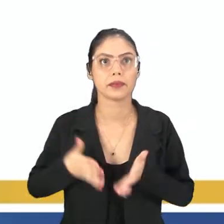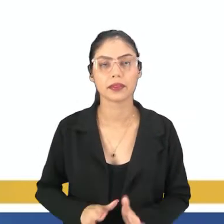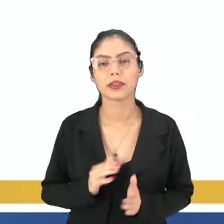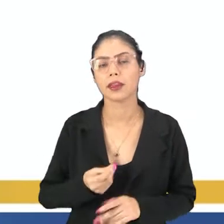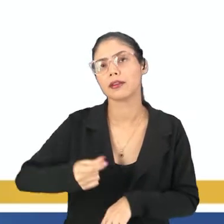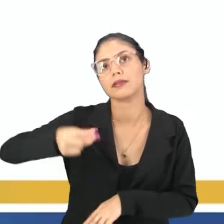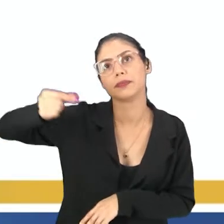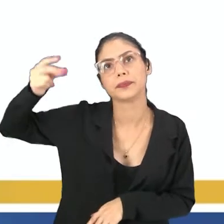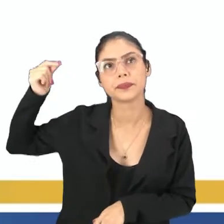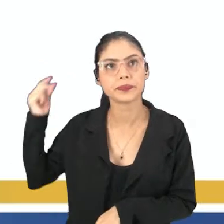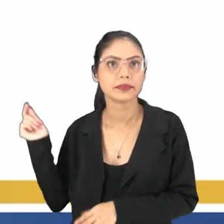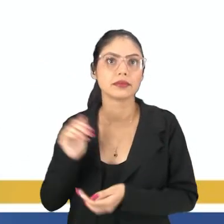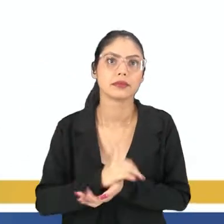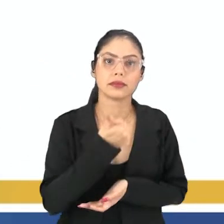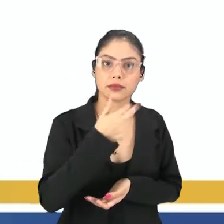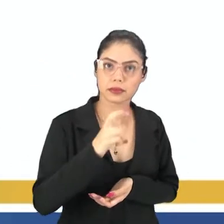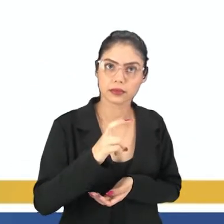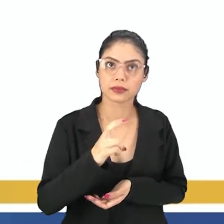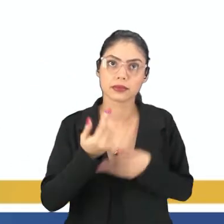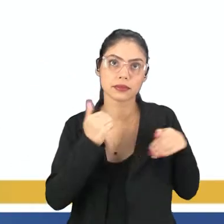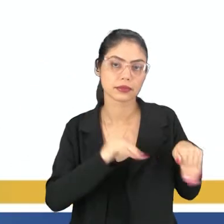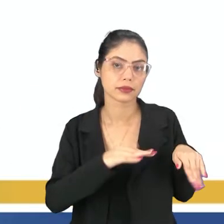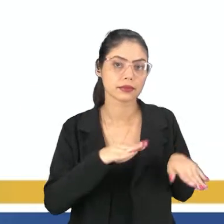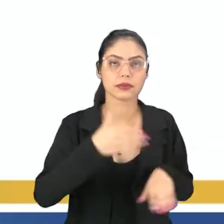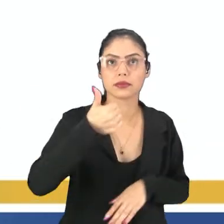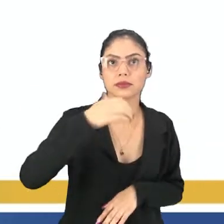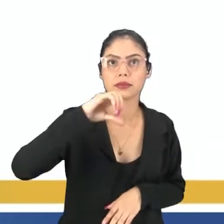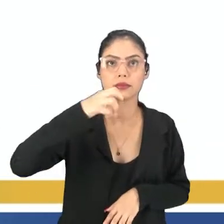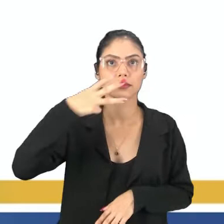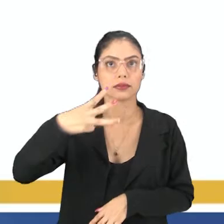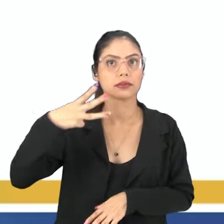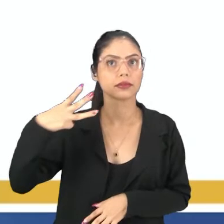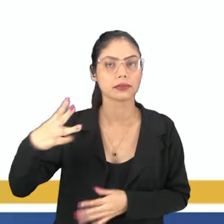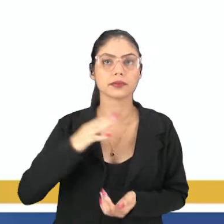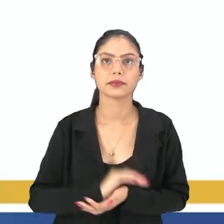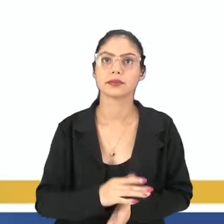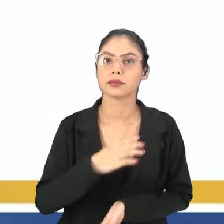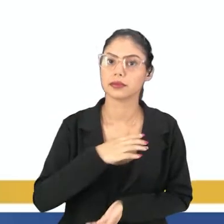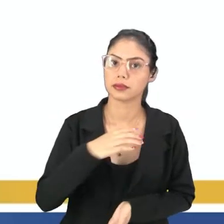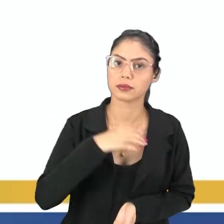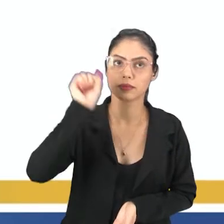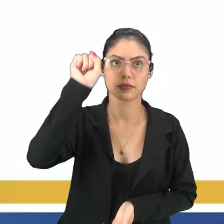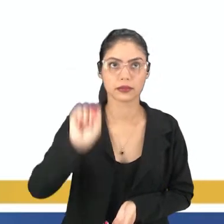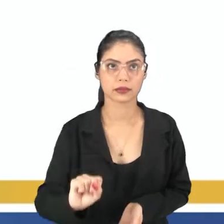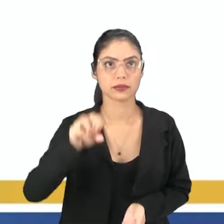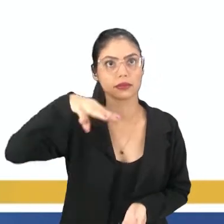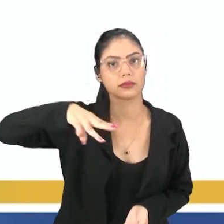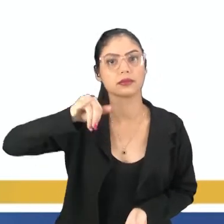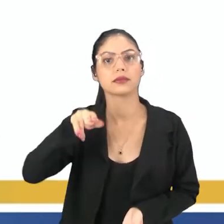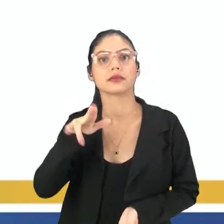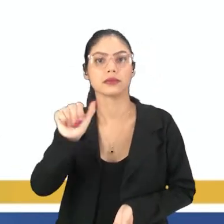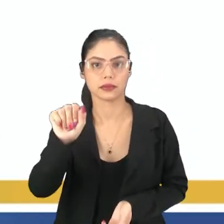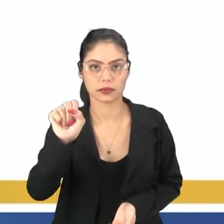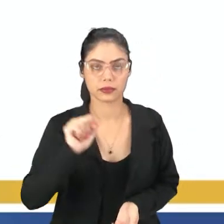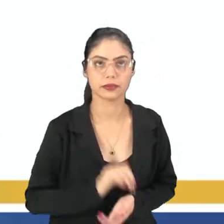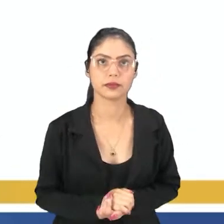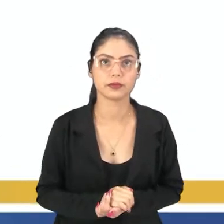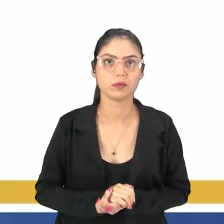nasci faz muito tempo, no dia 15 de setembro de 1933, numa cidade do sul de